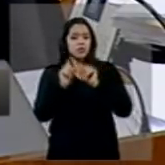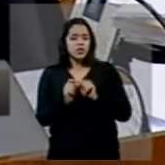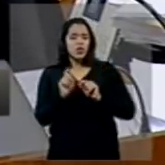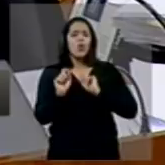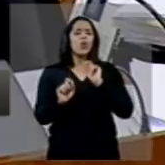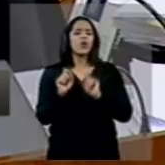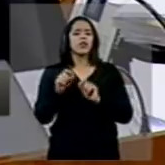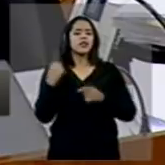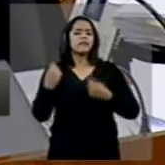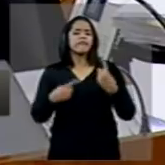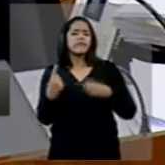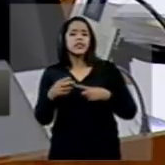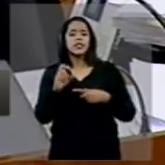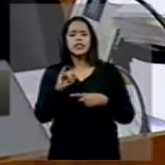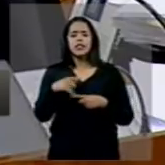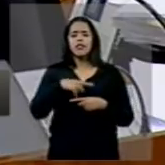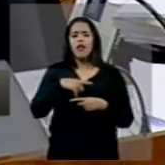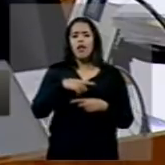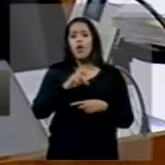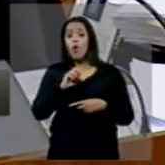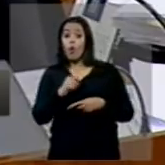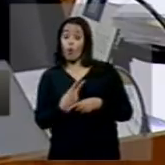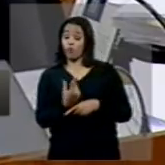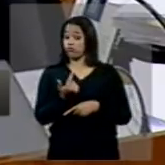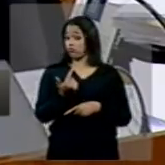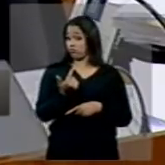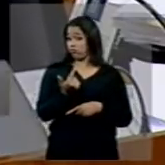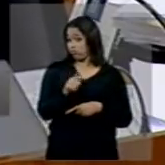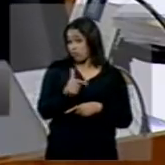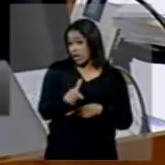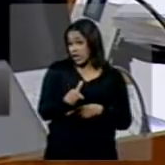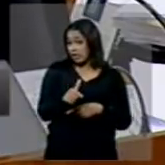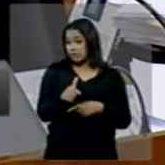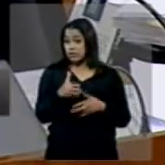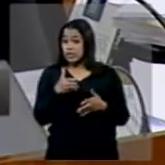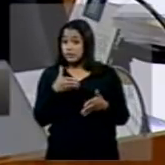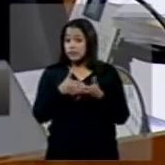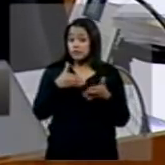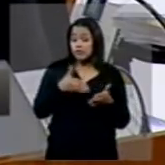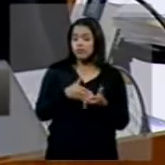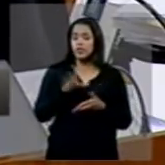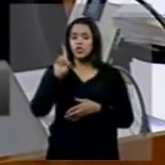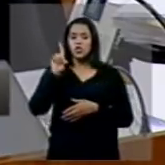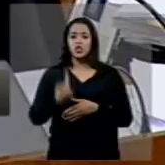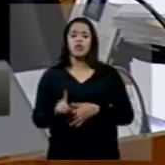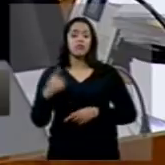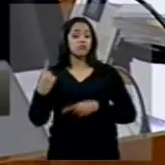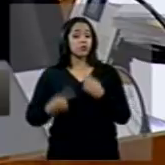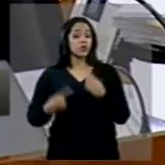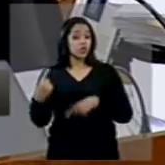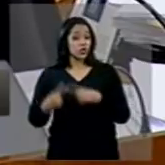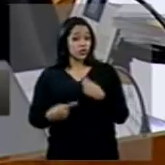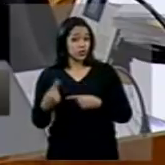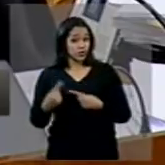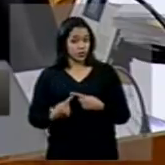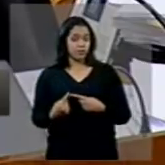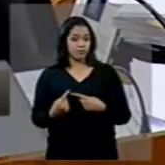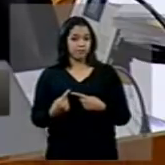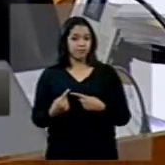discute é se haveria ou não uma restrição ao exercício de direitos políticos,